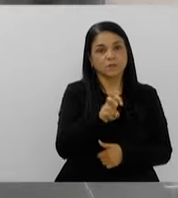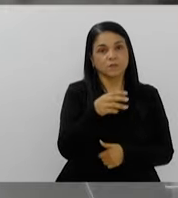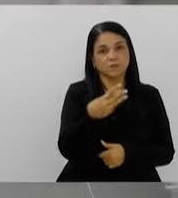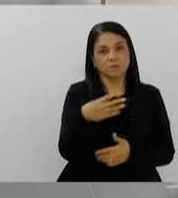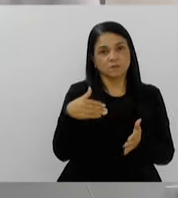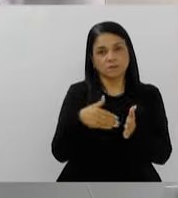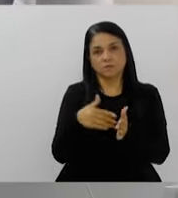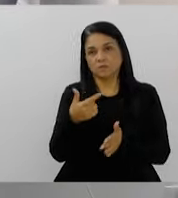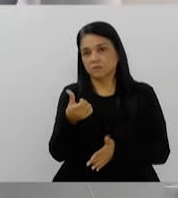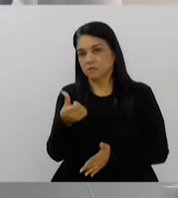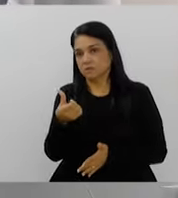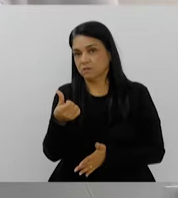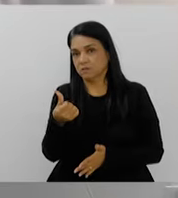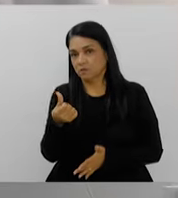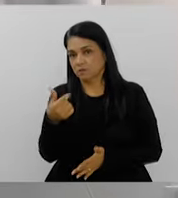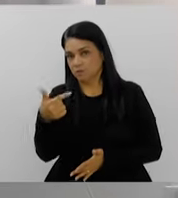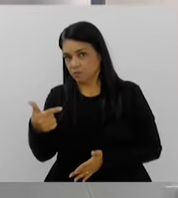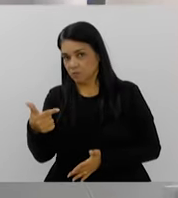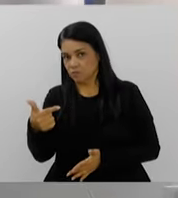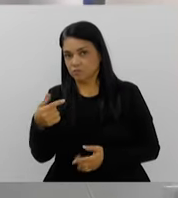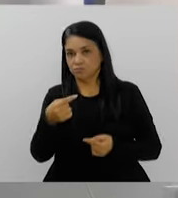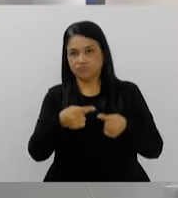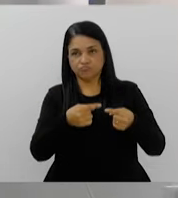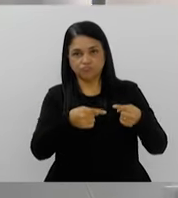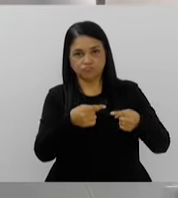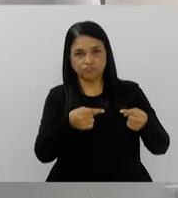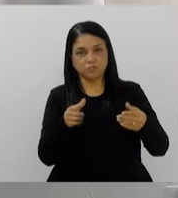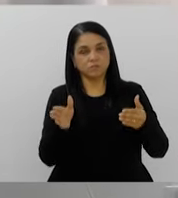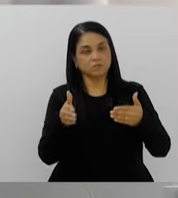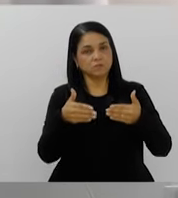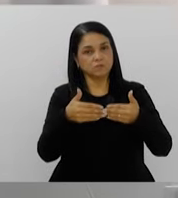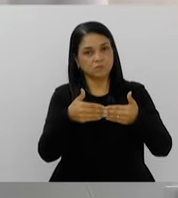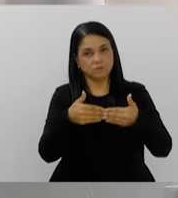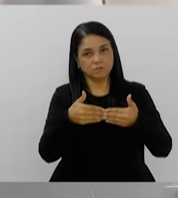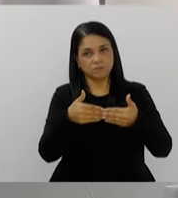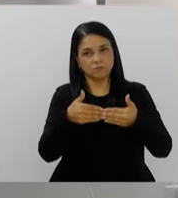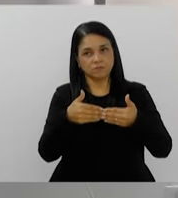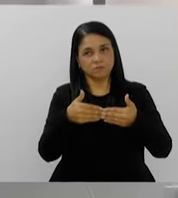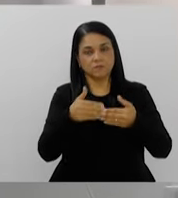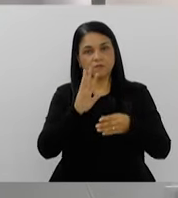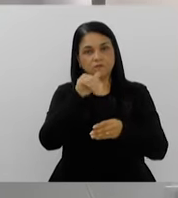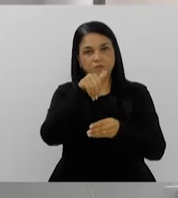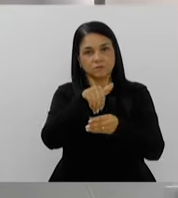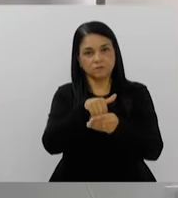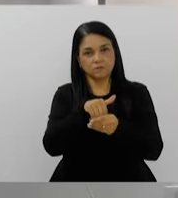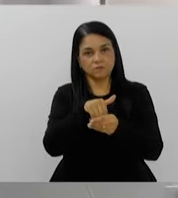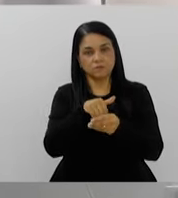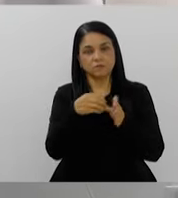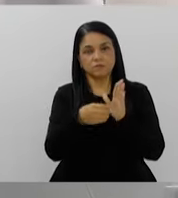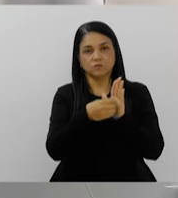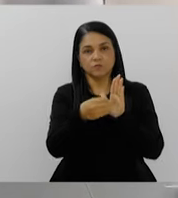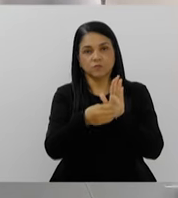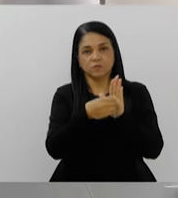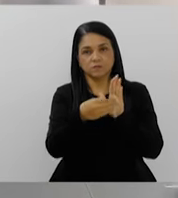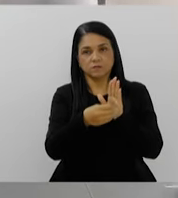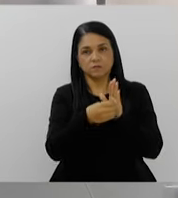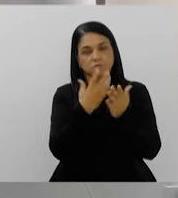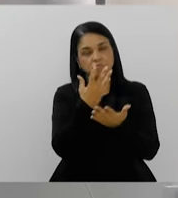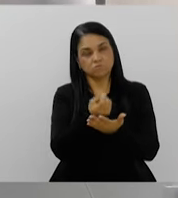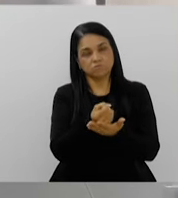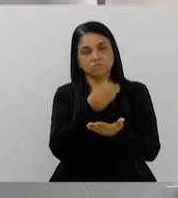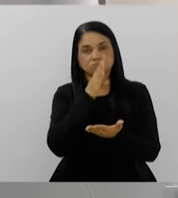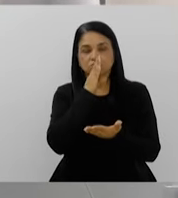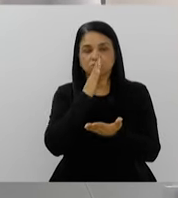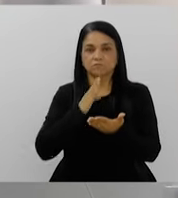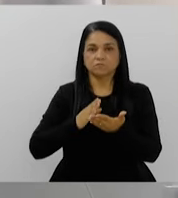discussão. Não havendo quem queira discutir, encerrada a discussão. Em votação, os pareceres, senhores que aprovam, permaneçam como